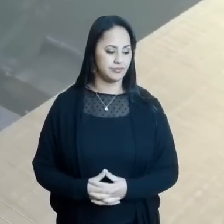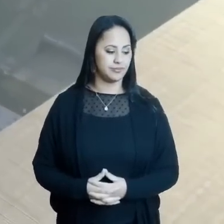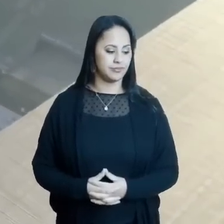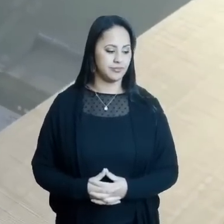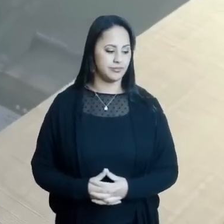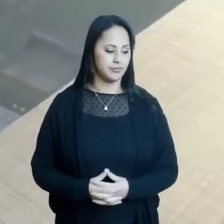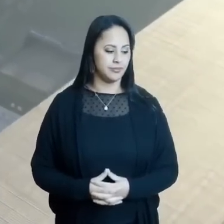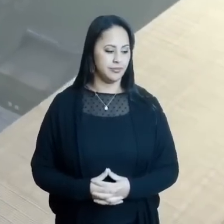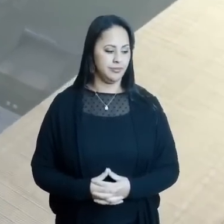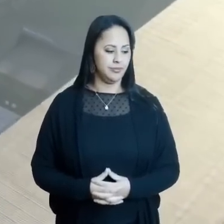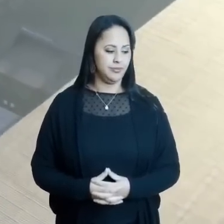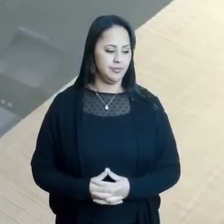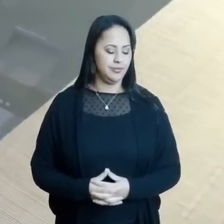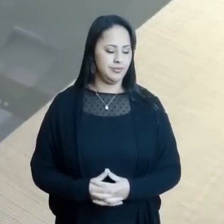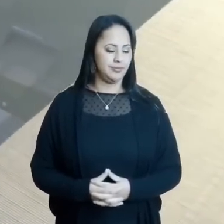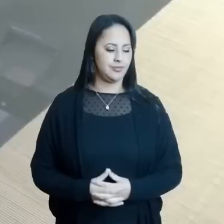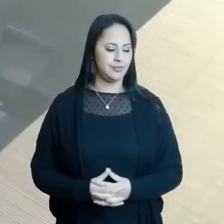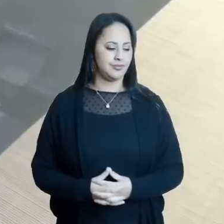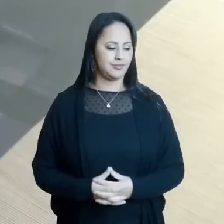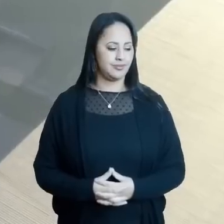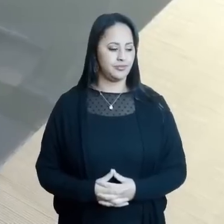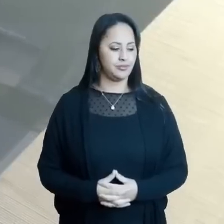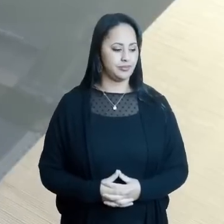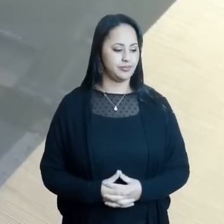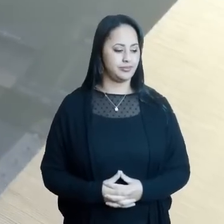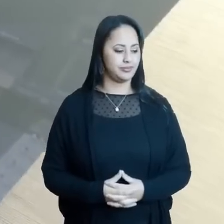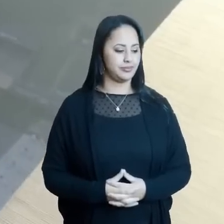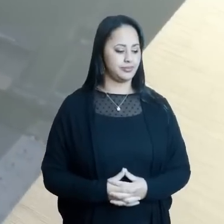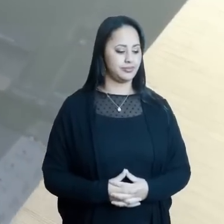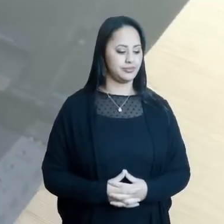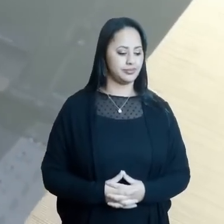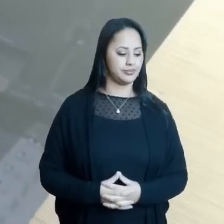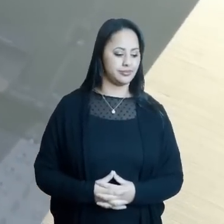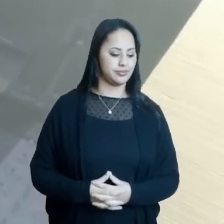Só você que não, Pedro. Você tá aqui, Pedro.